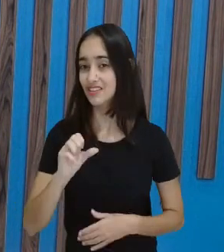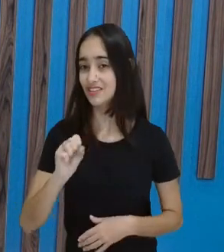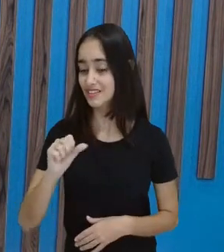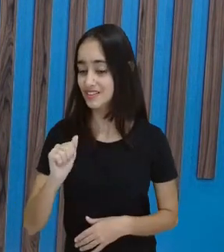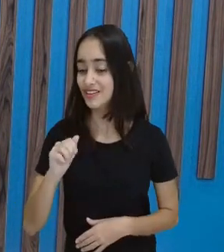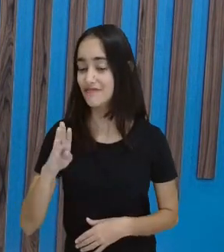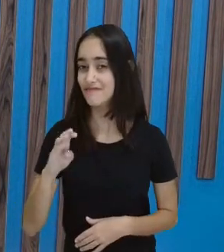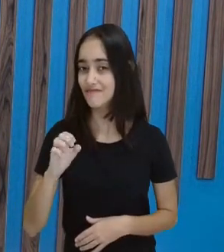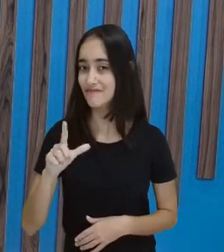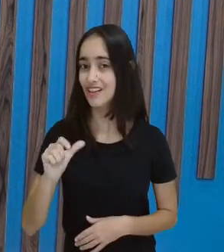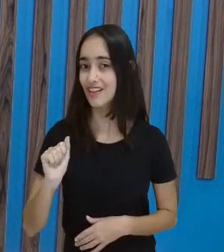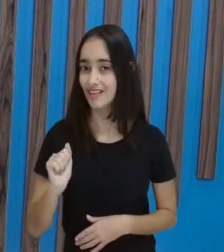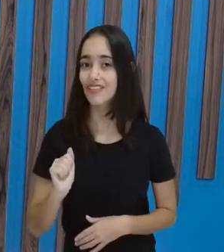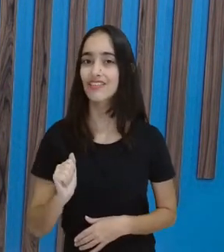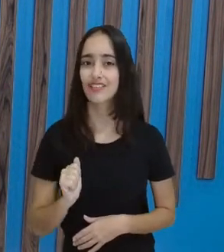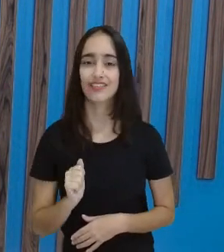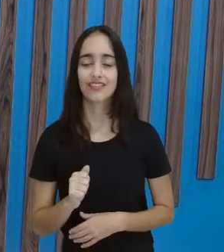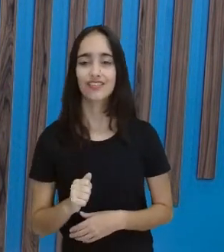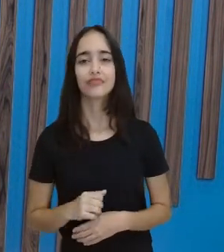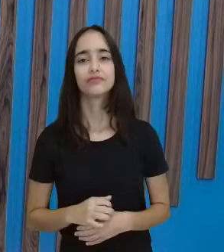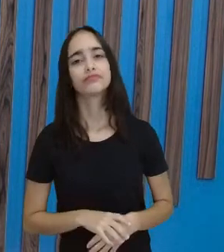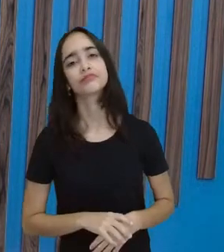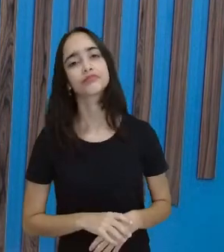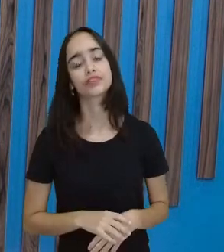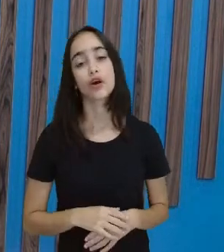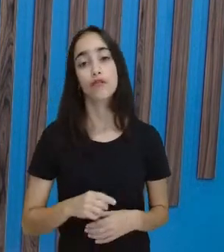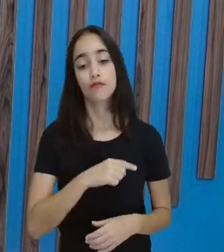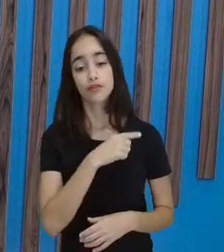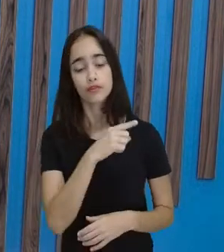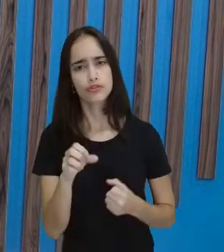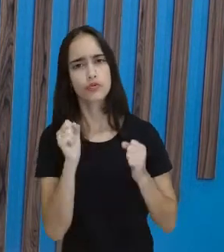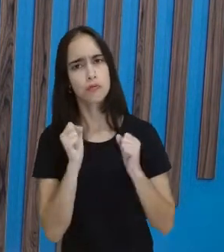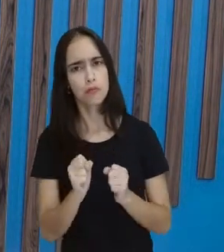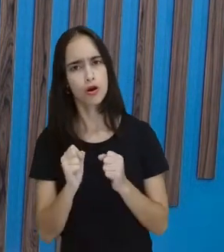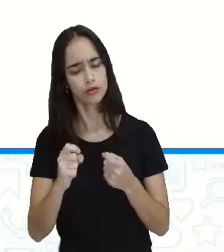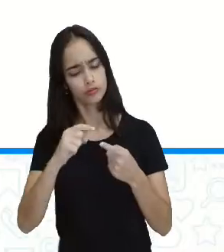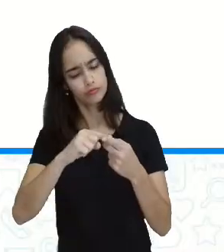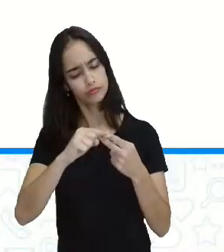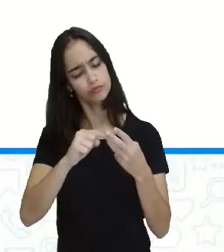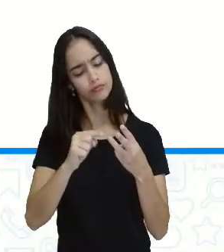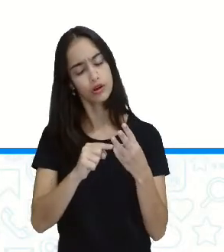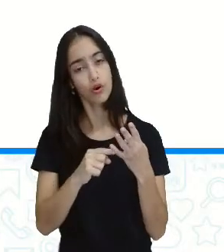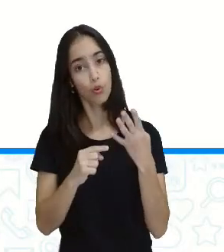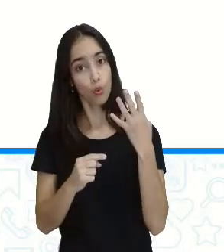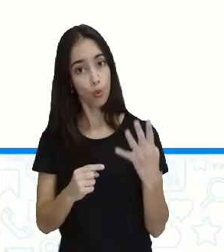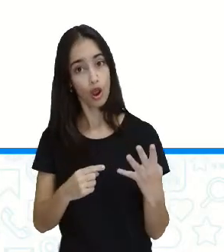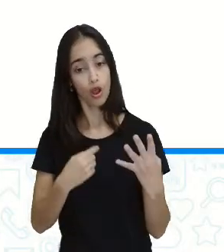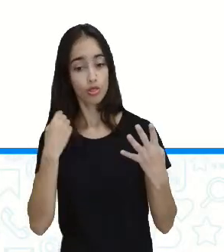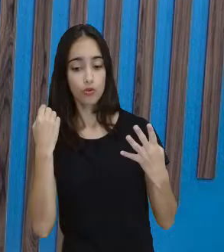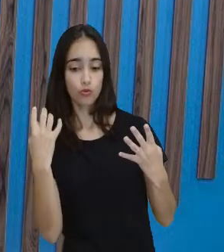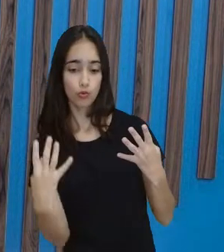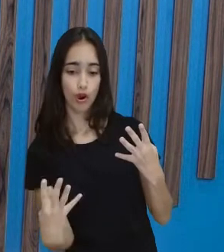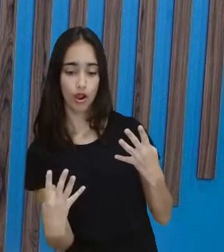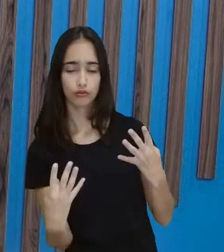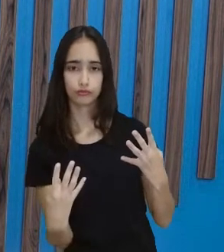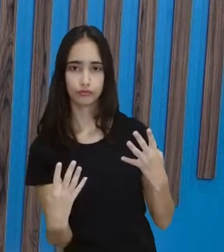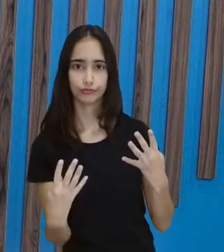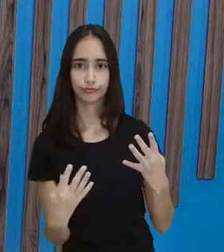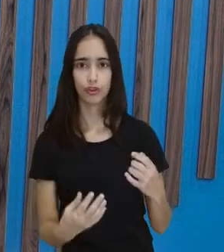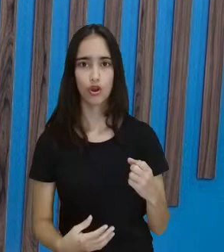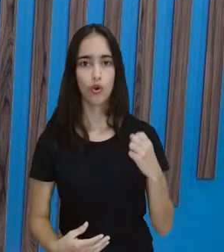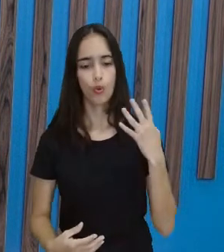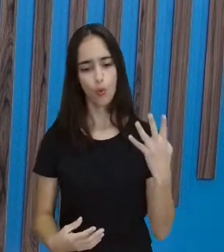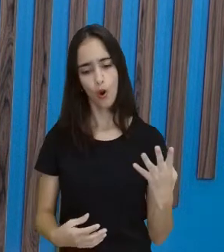vezes o 4 cabe aí no 24? Então, você pode contar de 4 em 4. 4, 8,